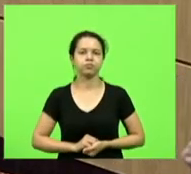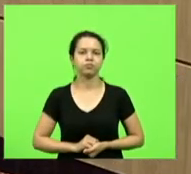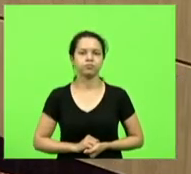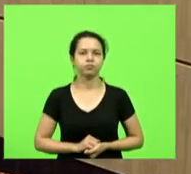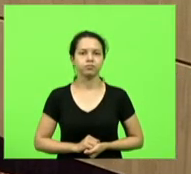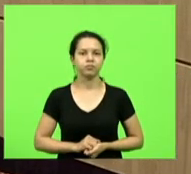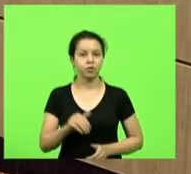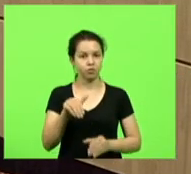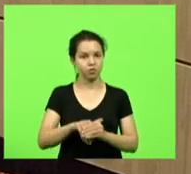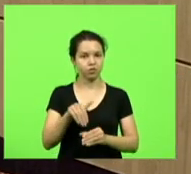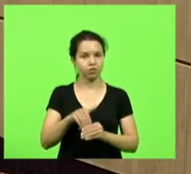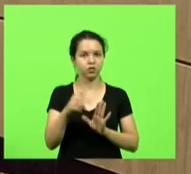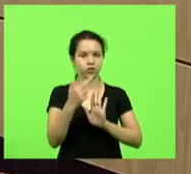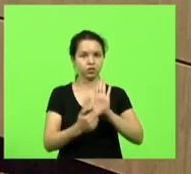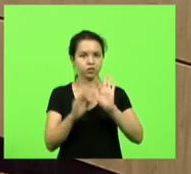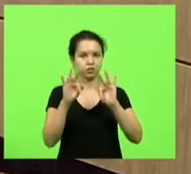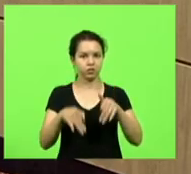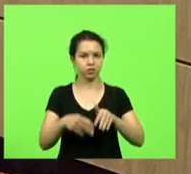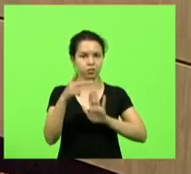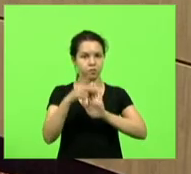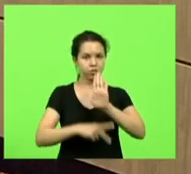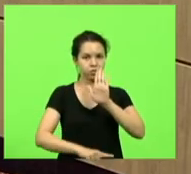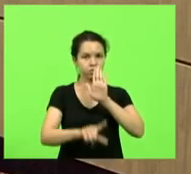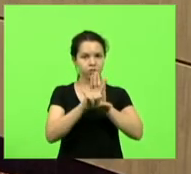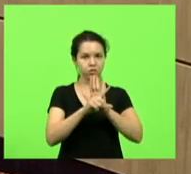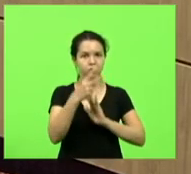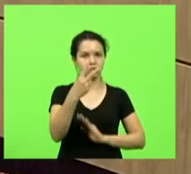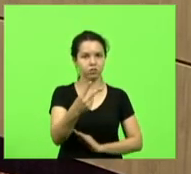Em votação, redação final do projeto de lei